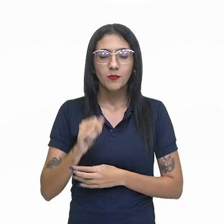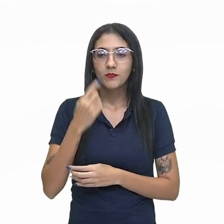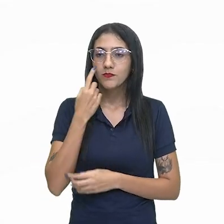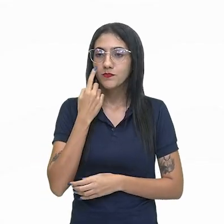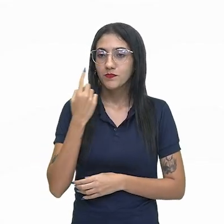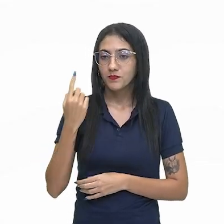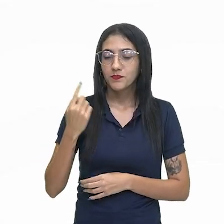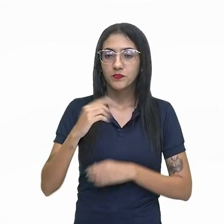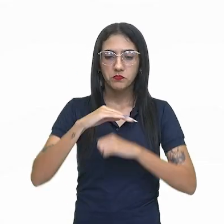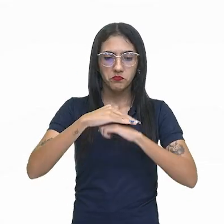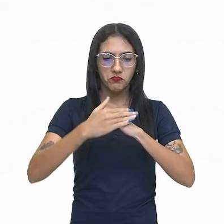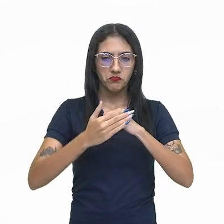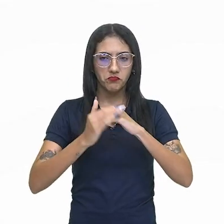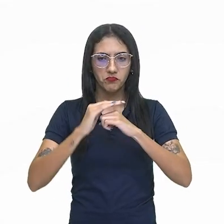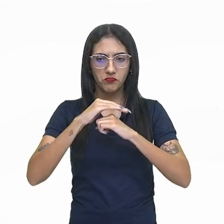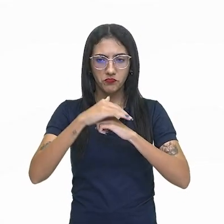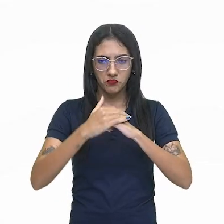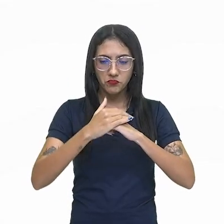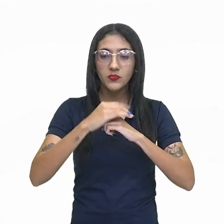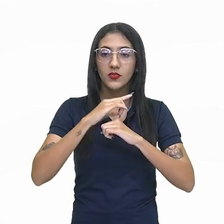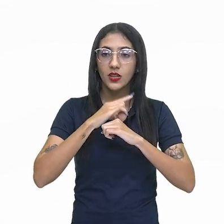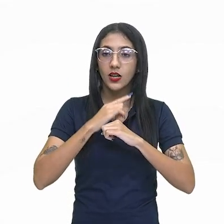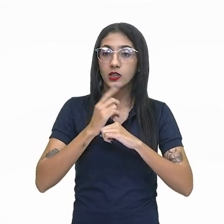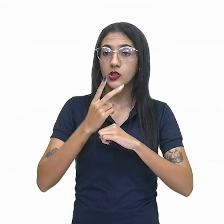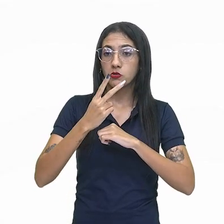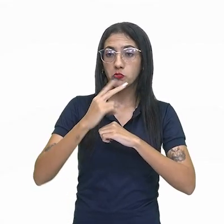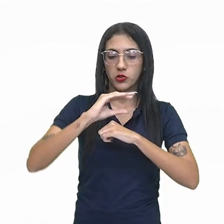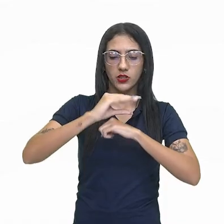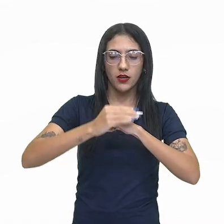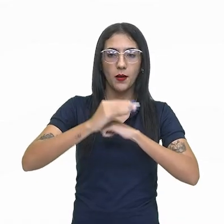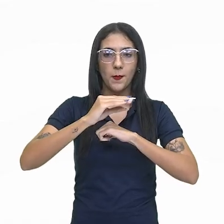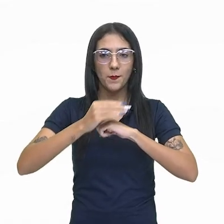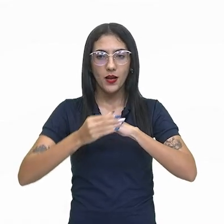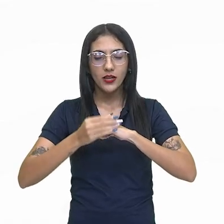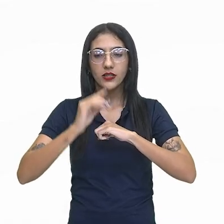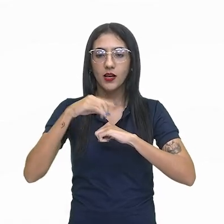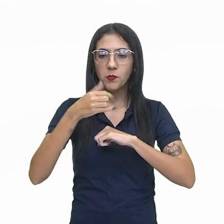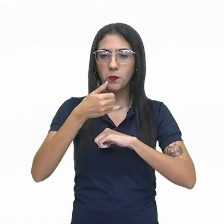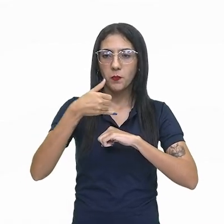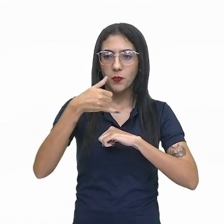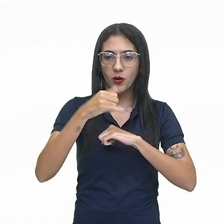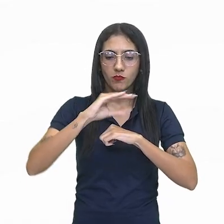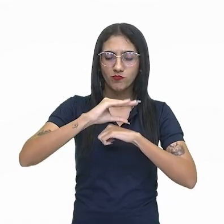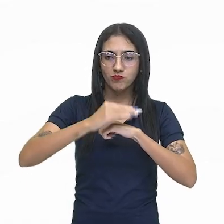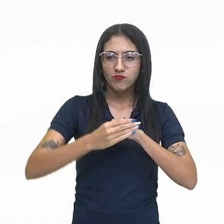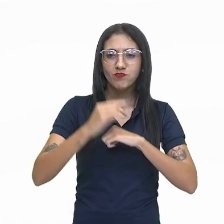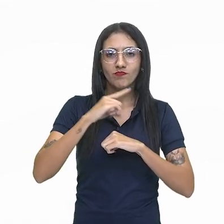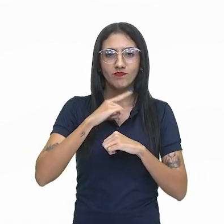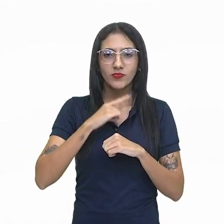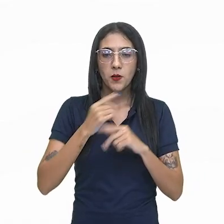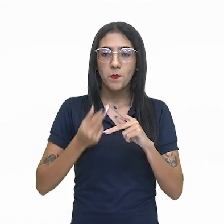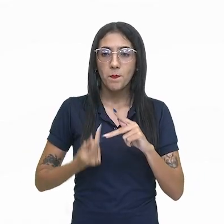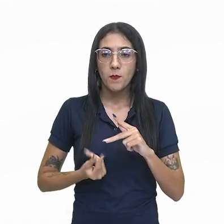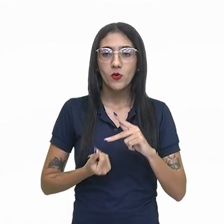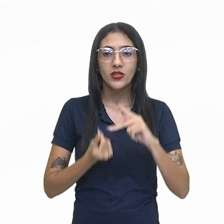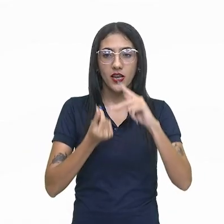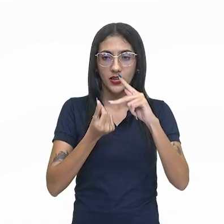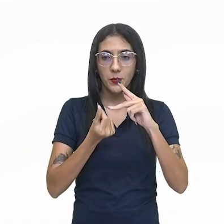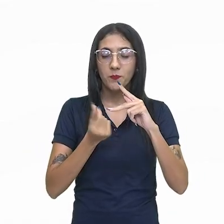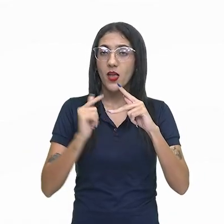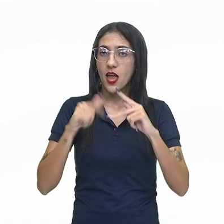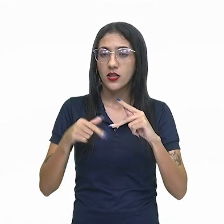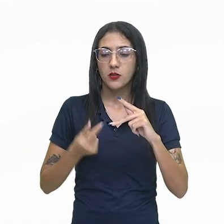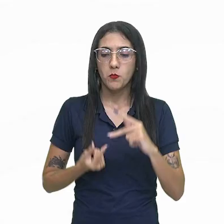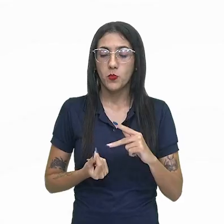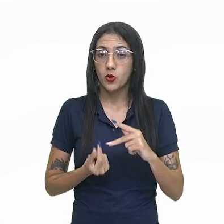vocês. Ela é formada por uma bicamada lipídica, na qual estão inseridas proteínas, né? E essas proteínas